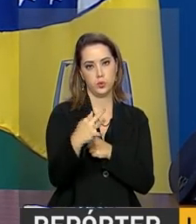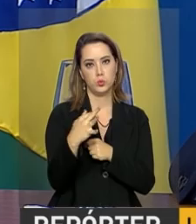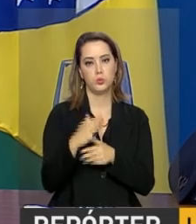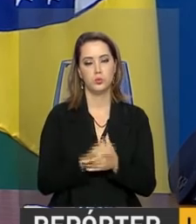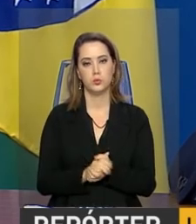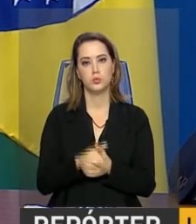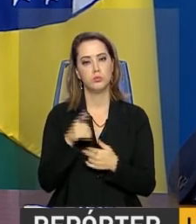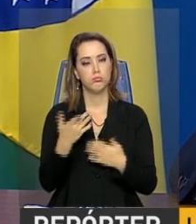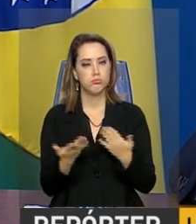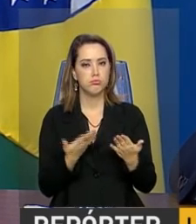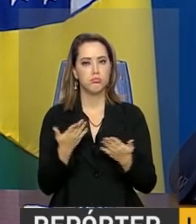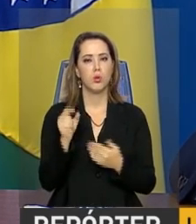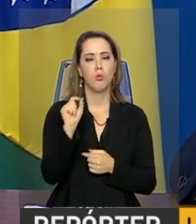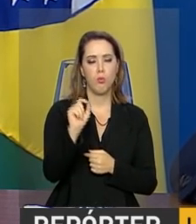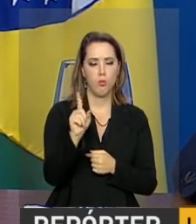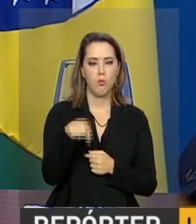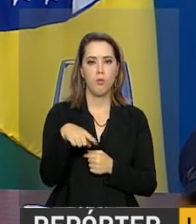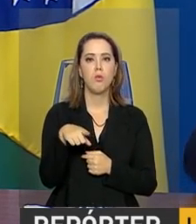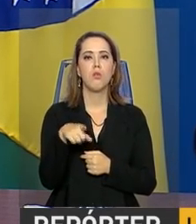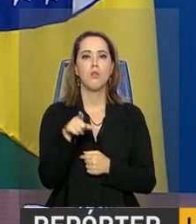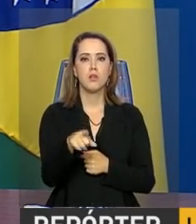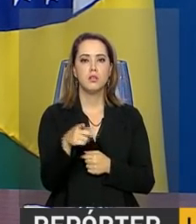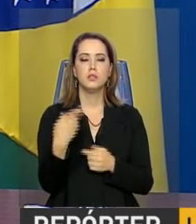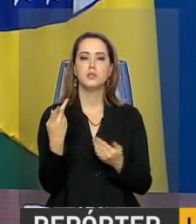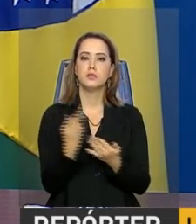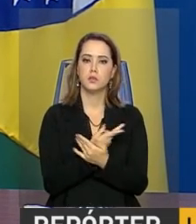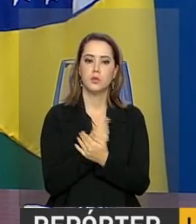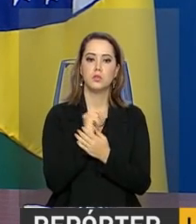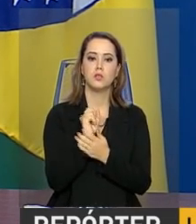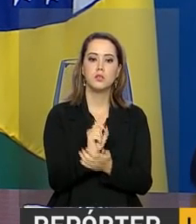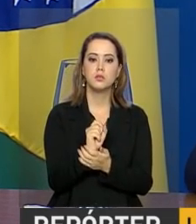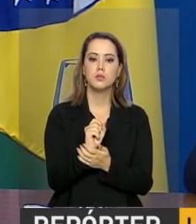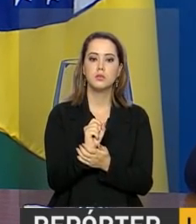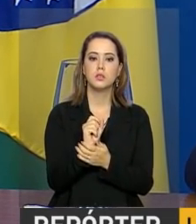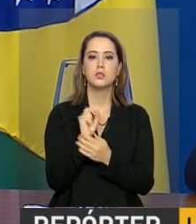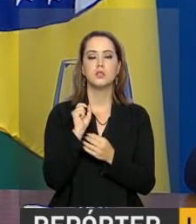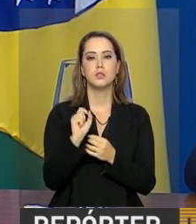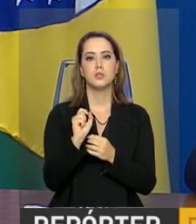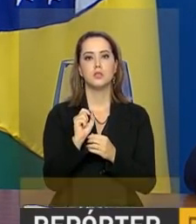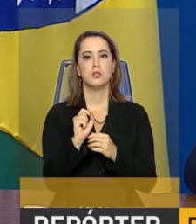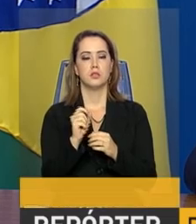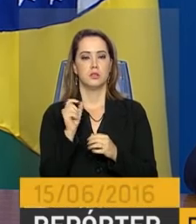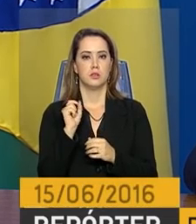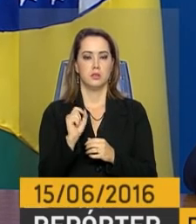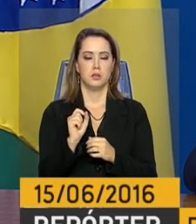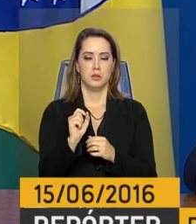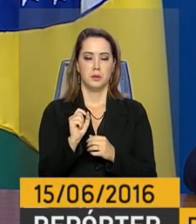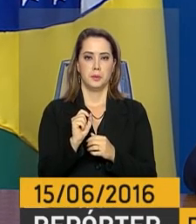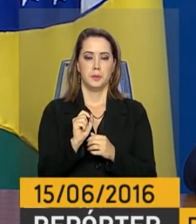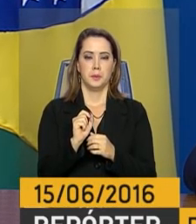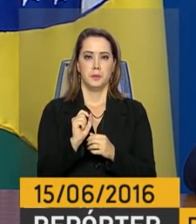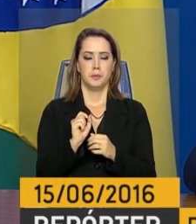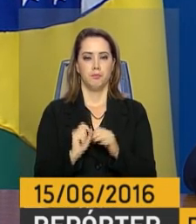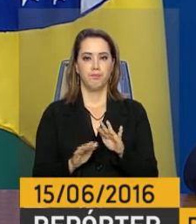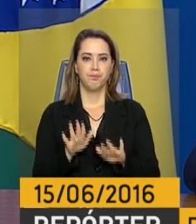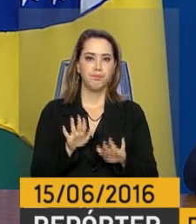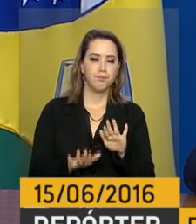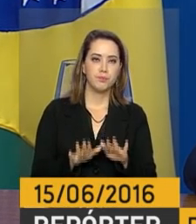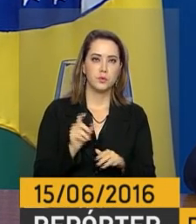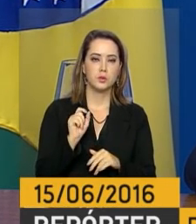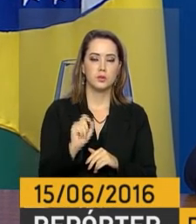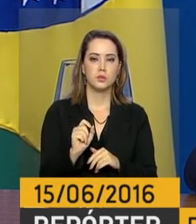assim. eh que vai funcionar esta flexibilidade eh